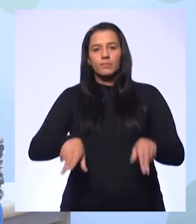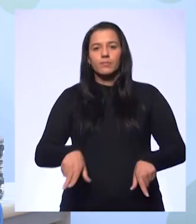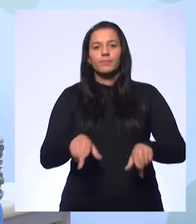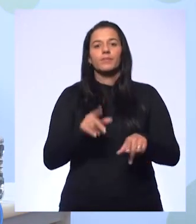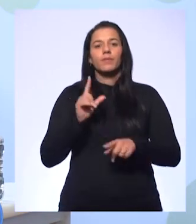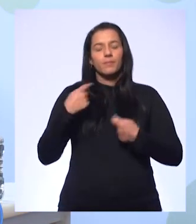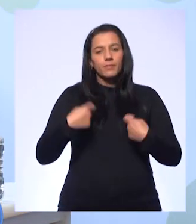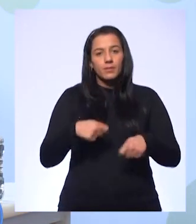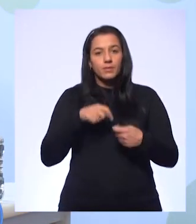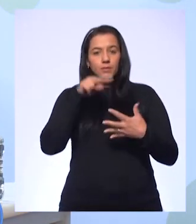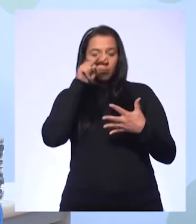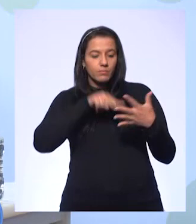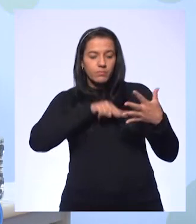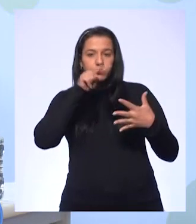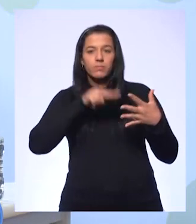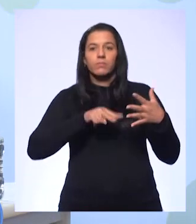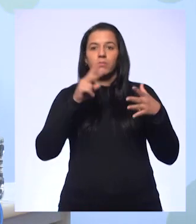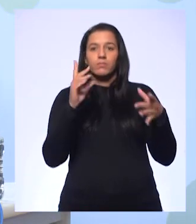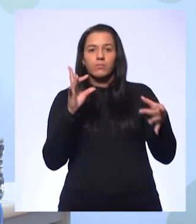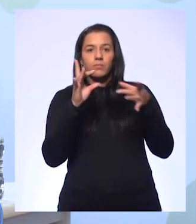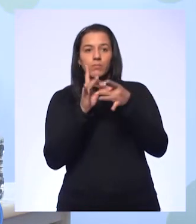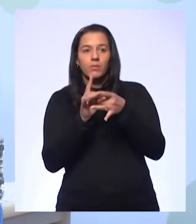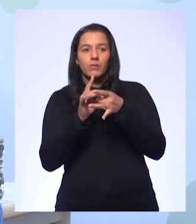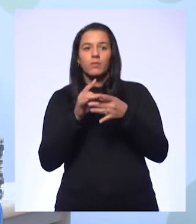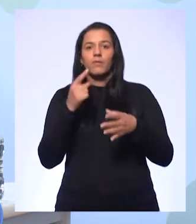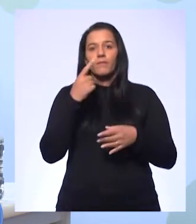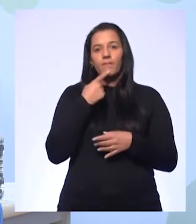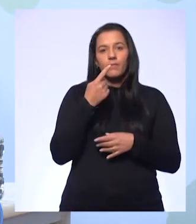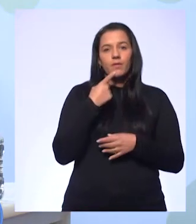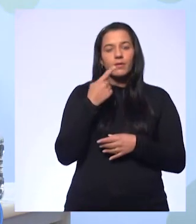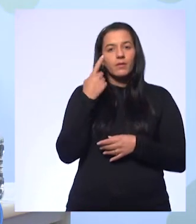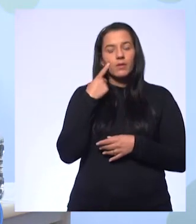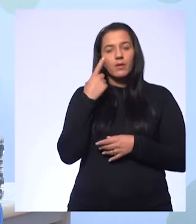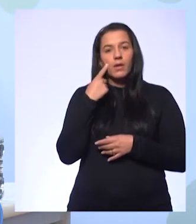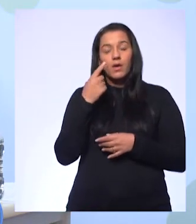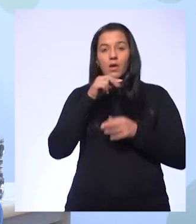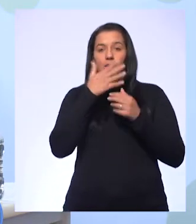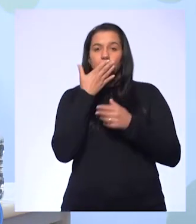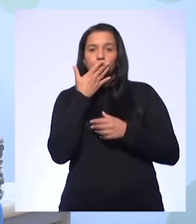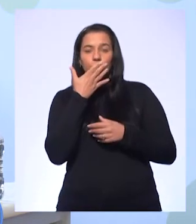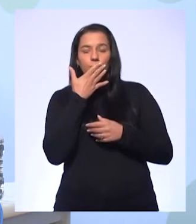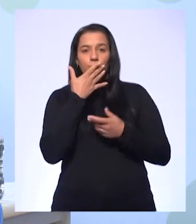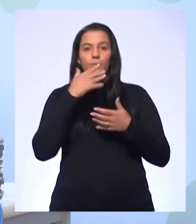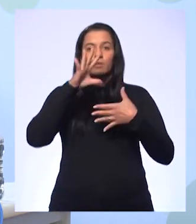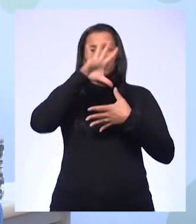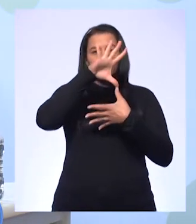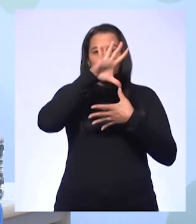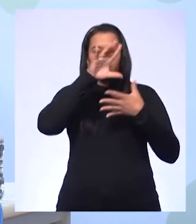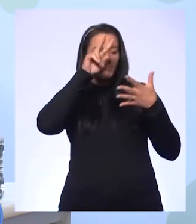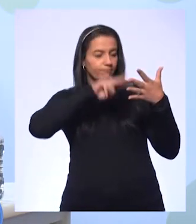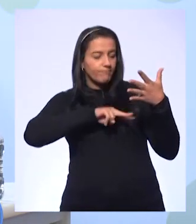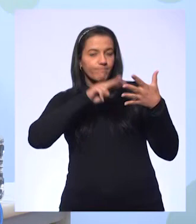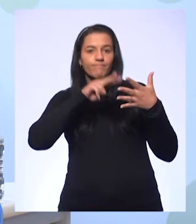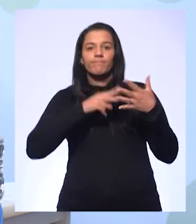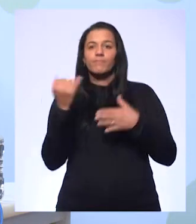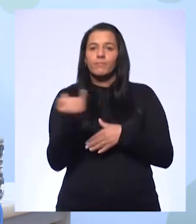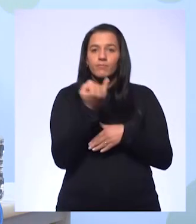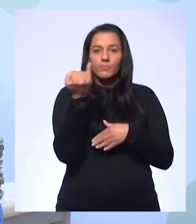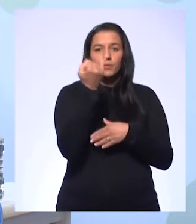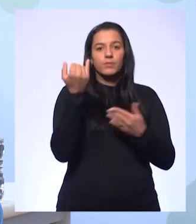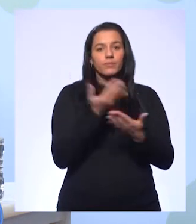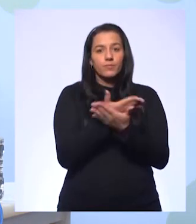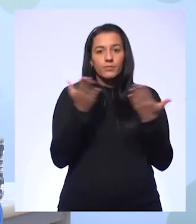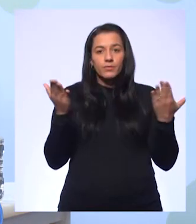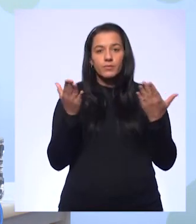visualizar, tem que relacionar a questão das cores, né? Então, legenda e mapa é muito importante vocês